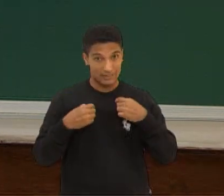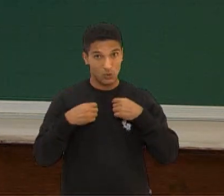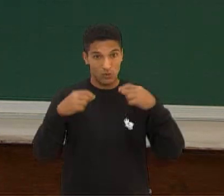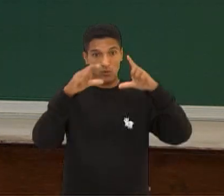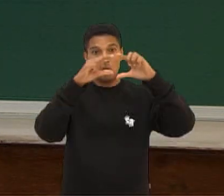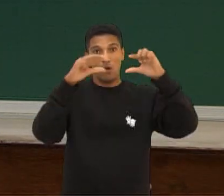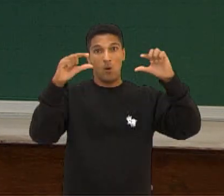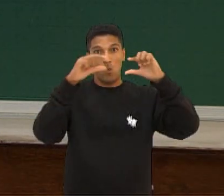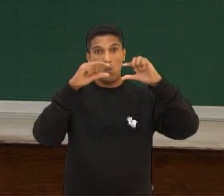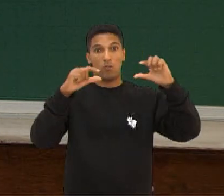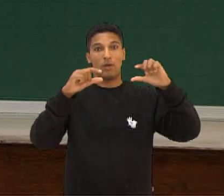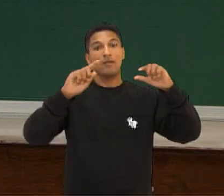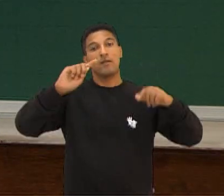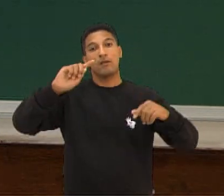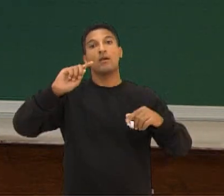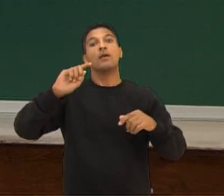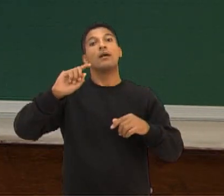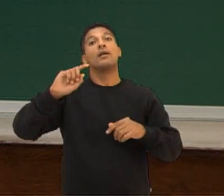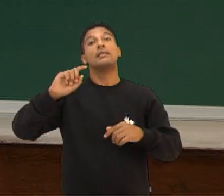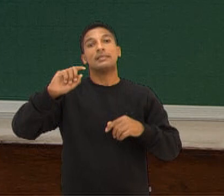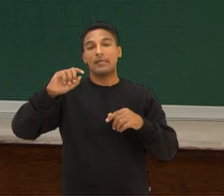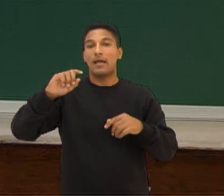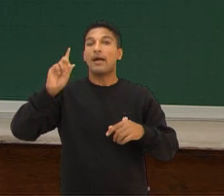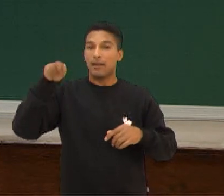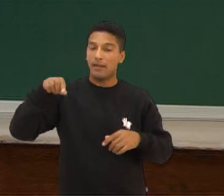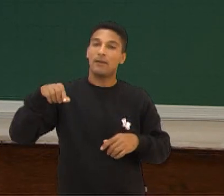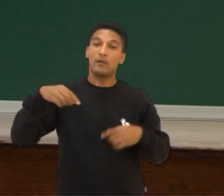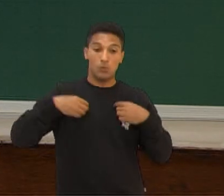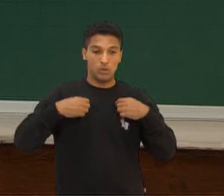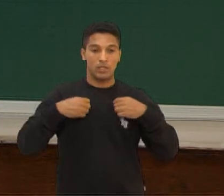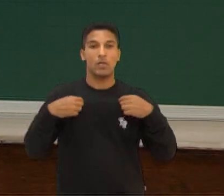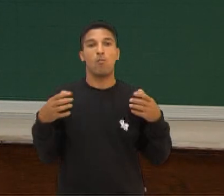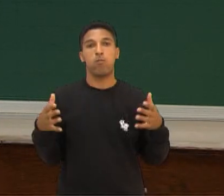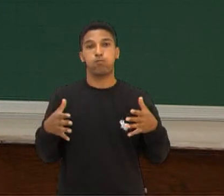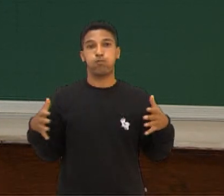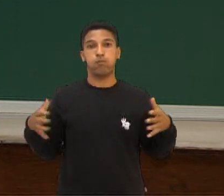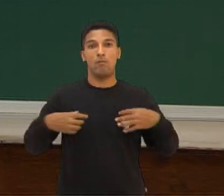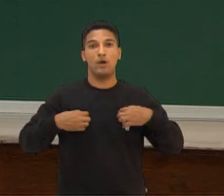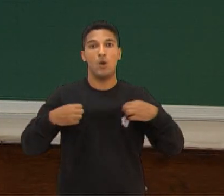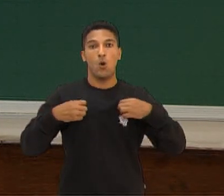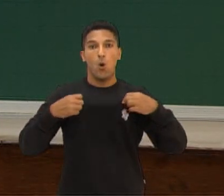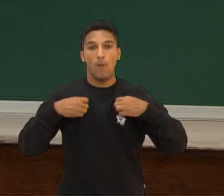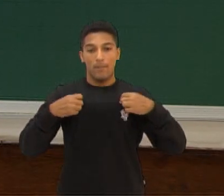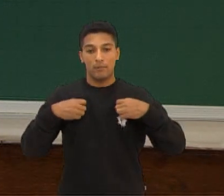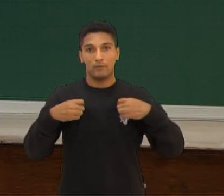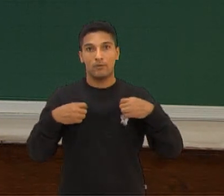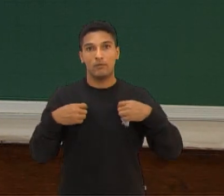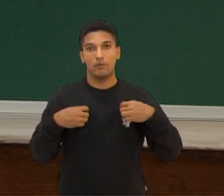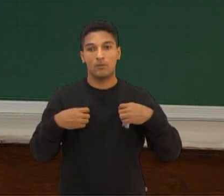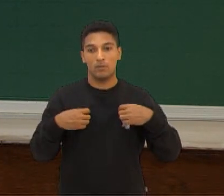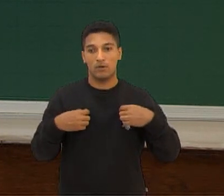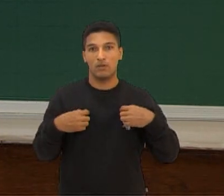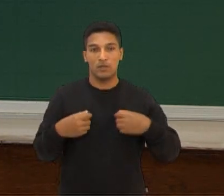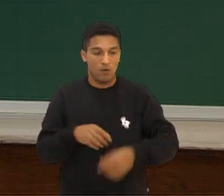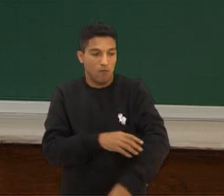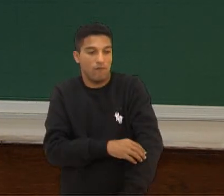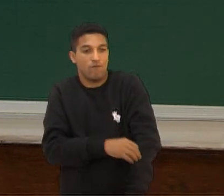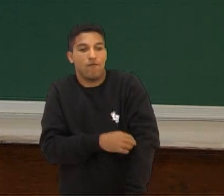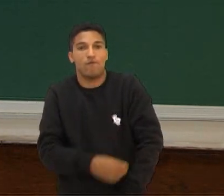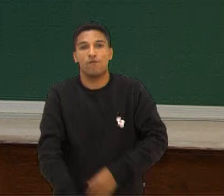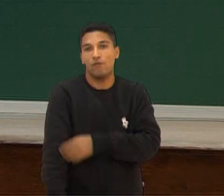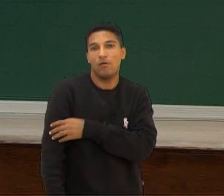confortáveis, certo? Então, eu preciso, veja que está restringindo. Aquilo, que são largas. Né? Então, ele